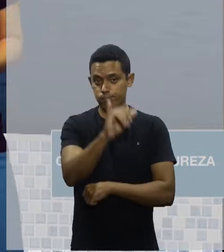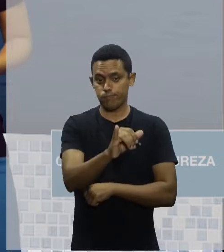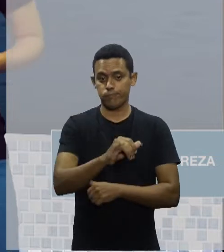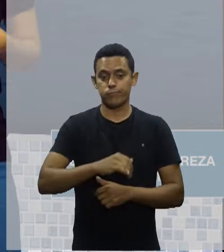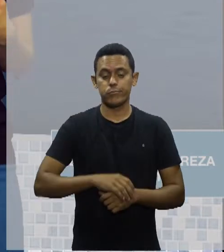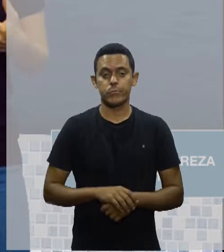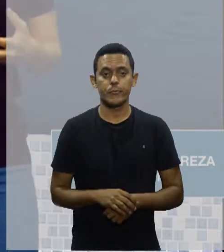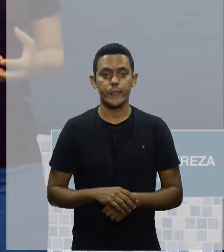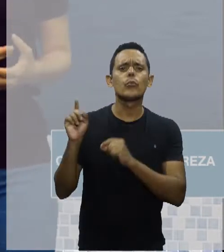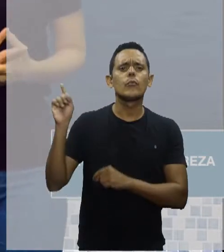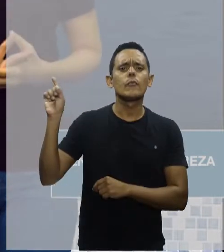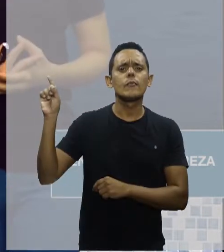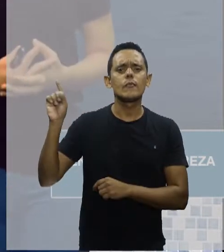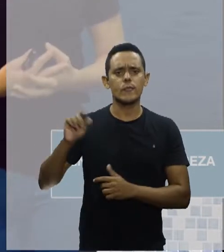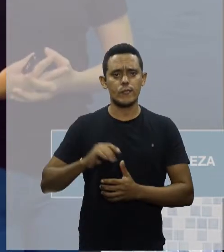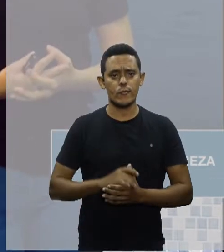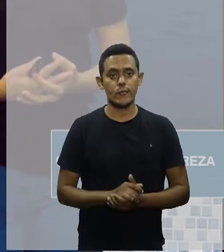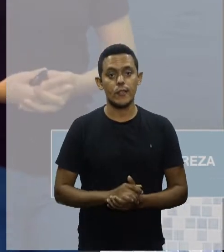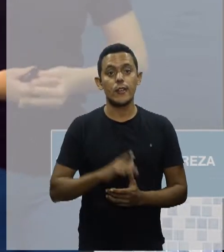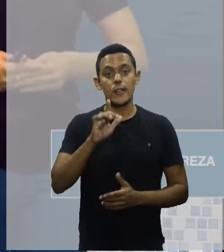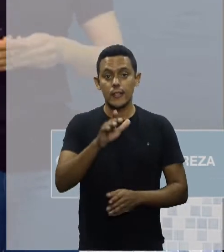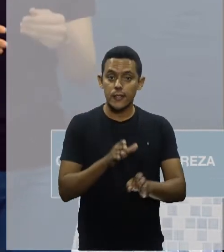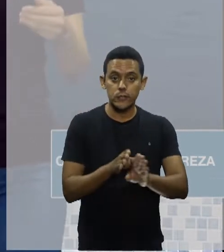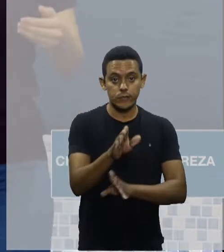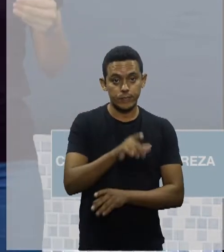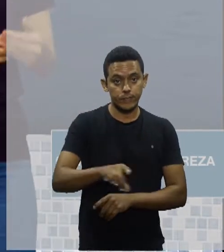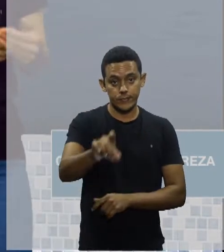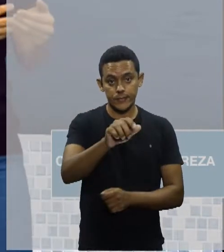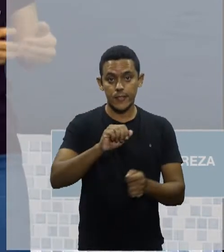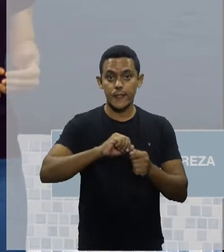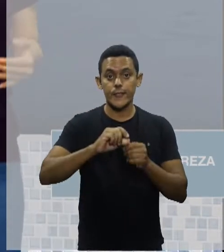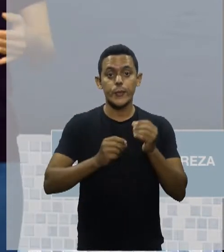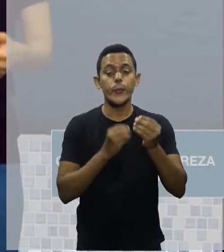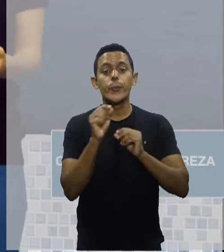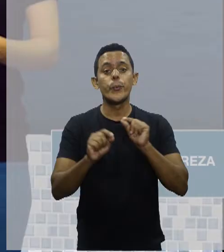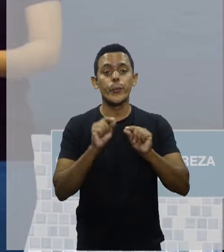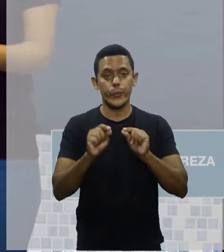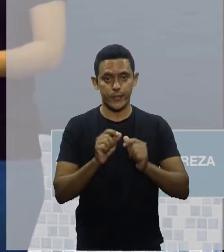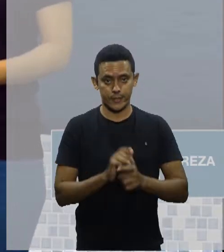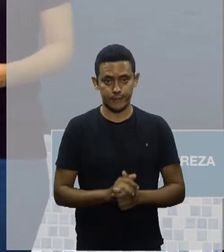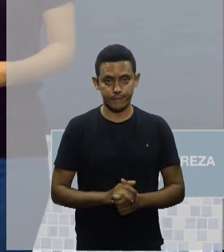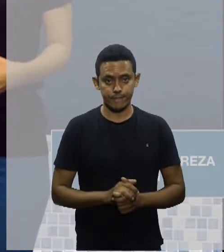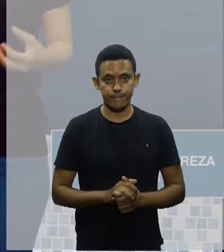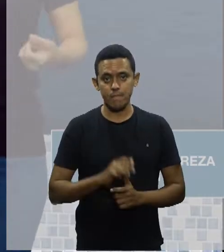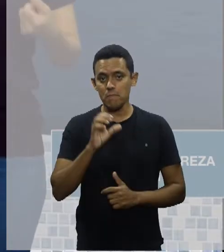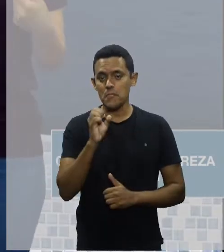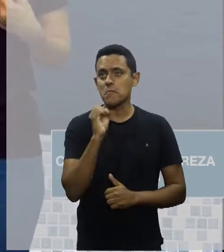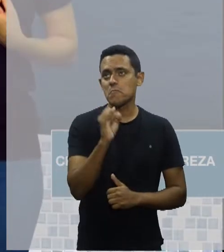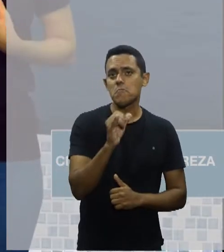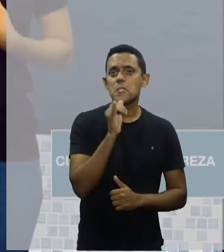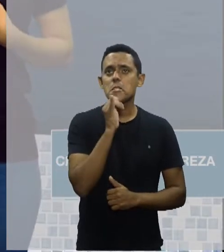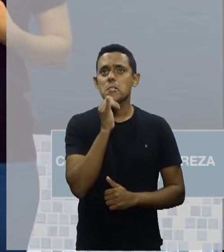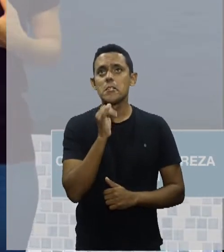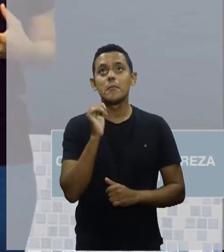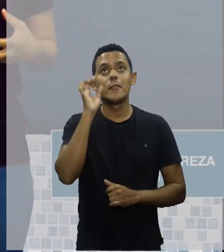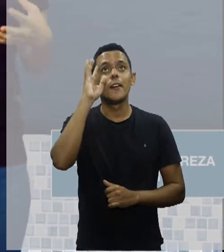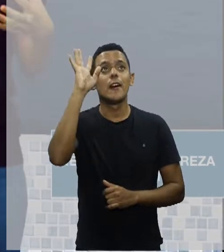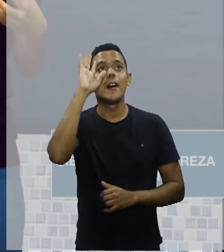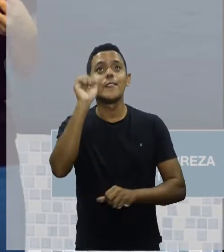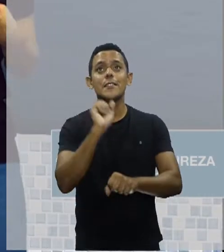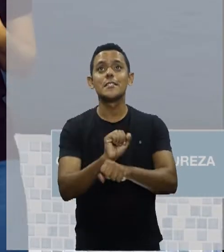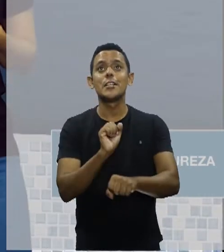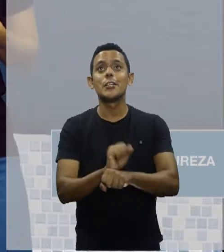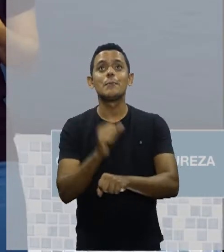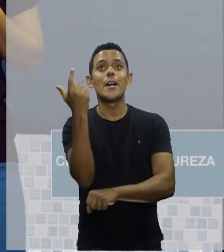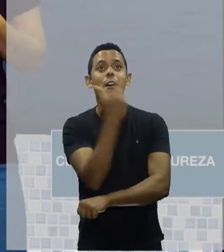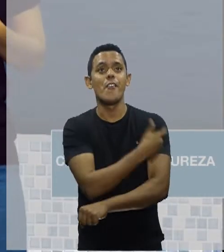E aí, uma outra recomendação, né? Até que a gente, não só até que a gente tenha uma vacina, mas para a nossa vida, é a gente